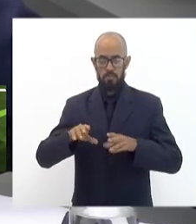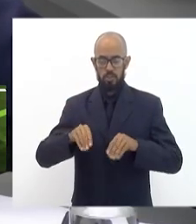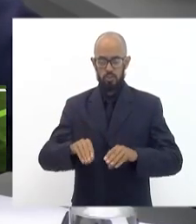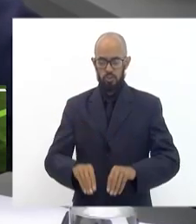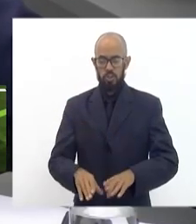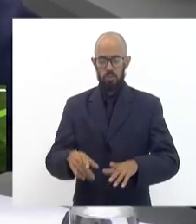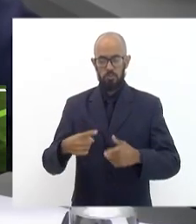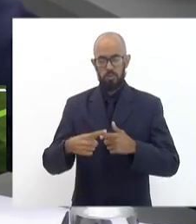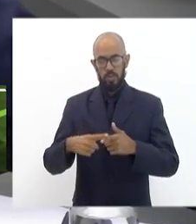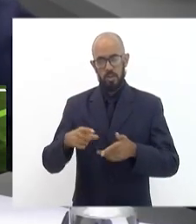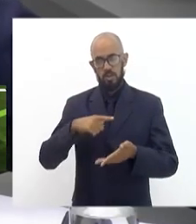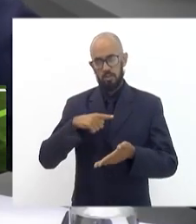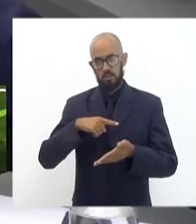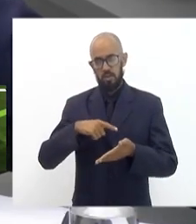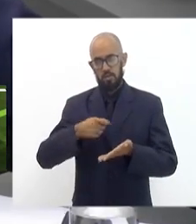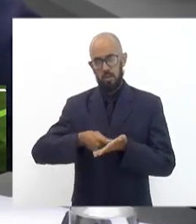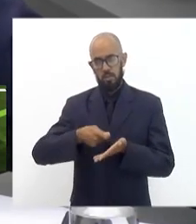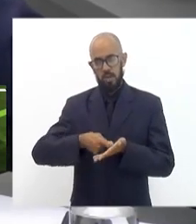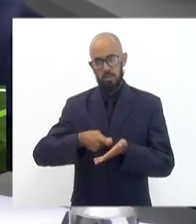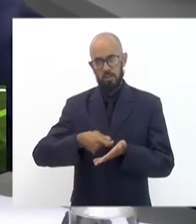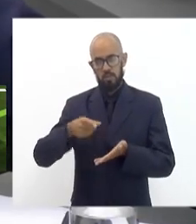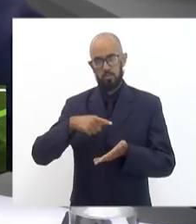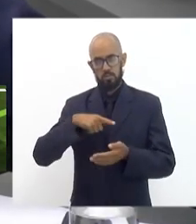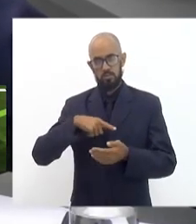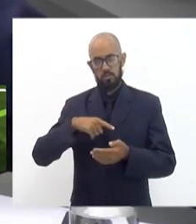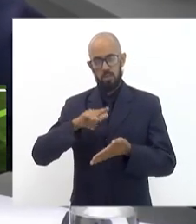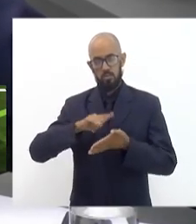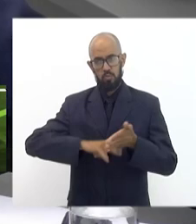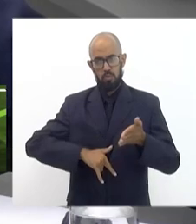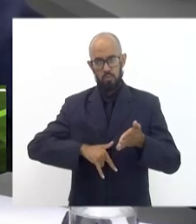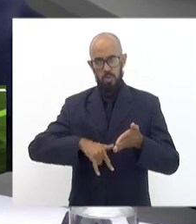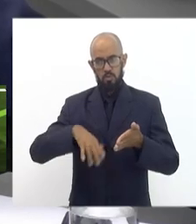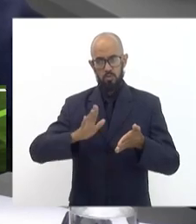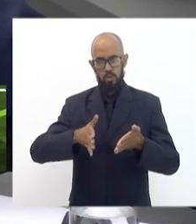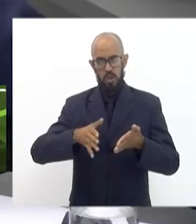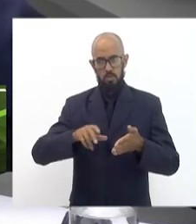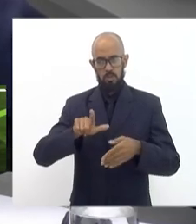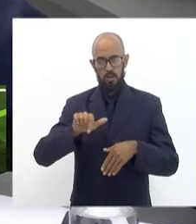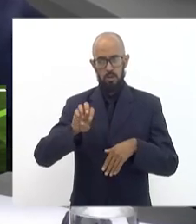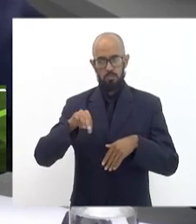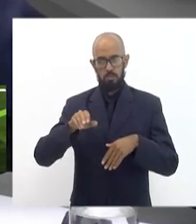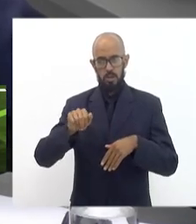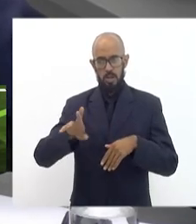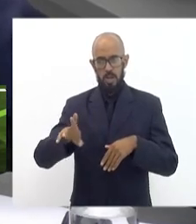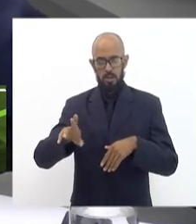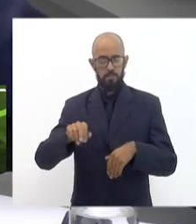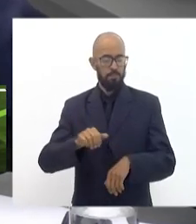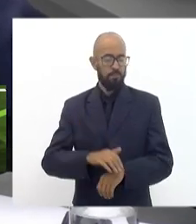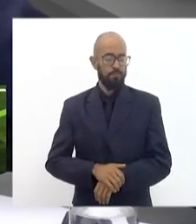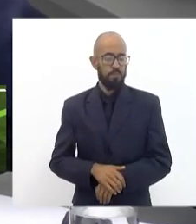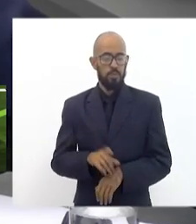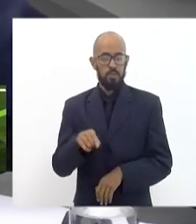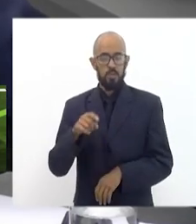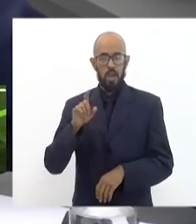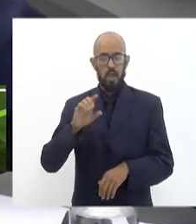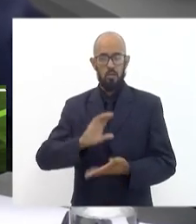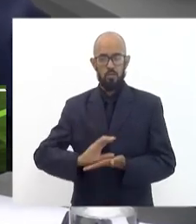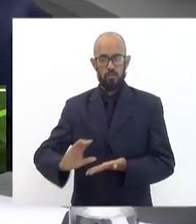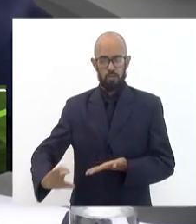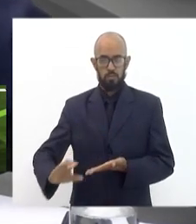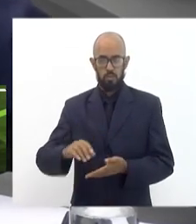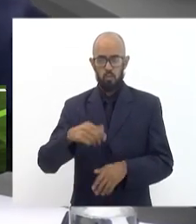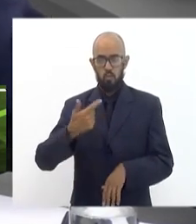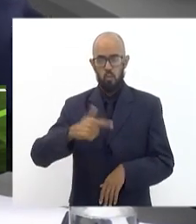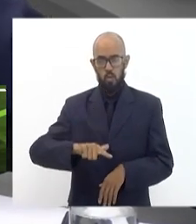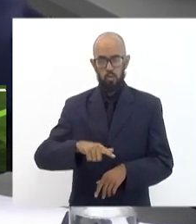Contrato até uma liminar até com a liminar você lembrou muito bem esse problema do contrato Esse é um investimento bom outro